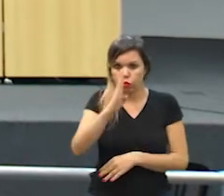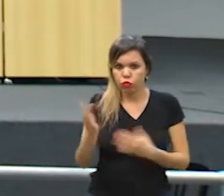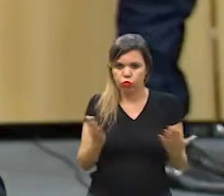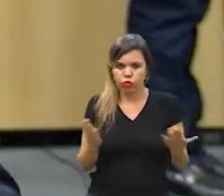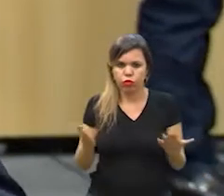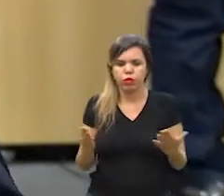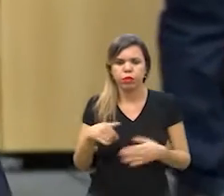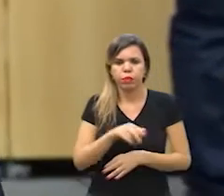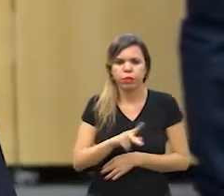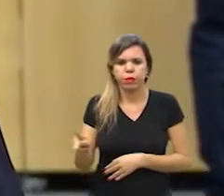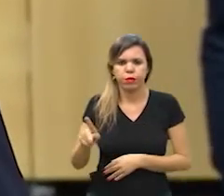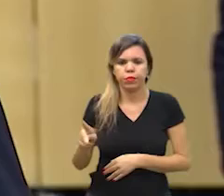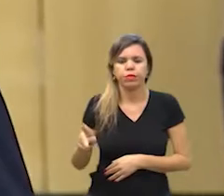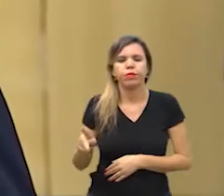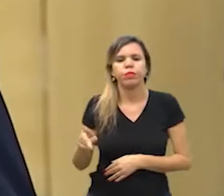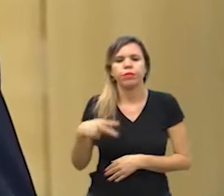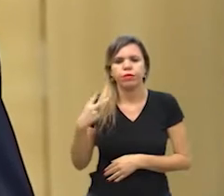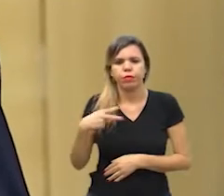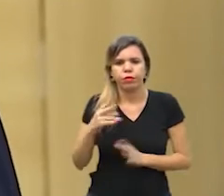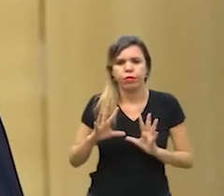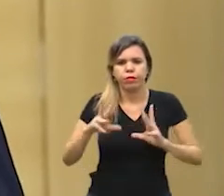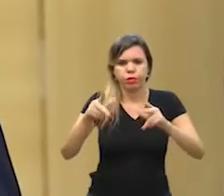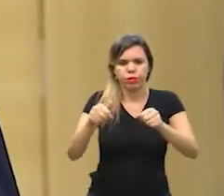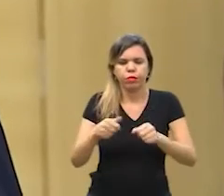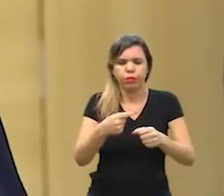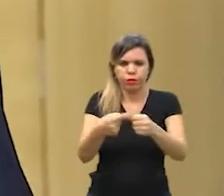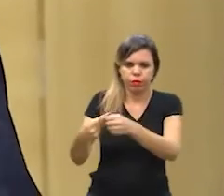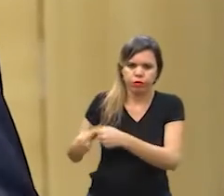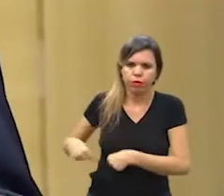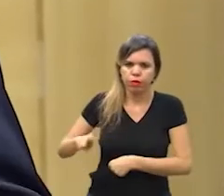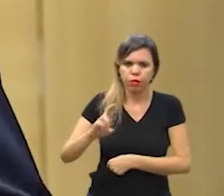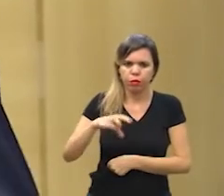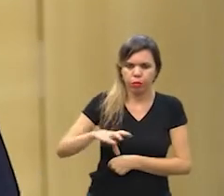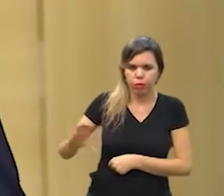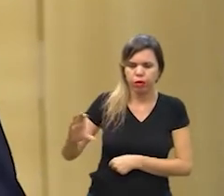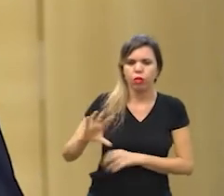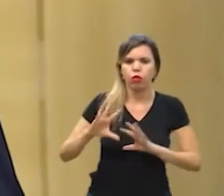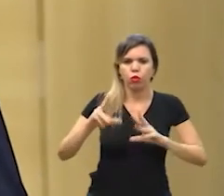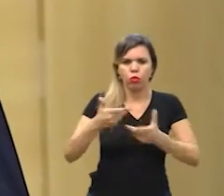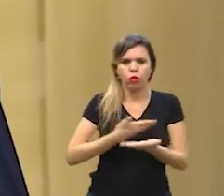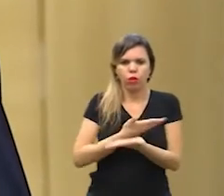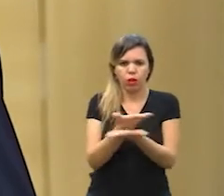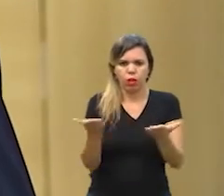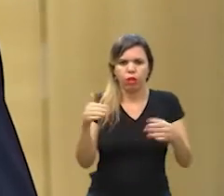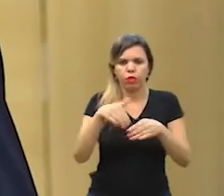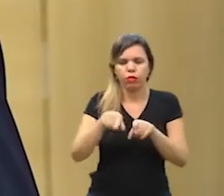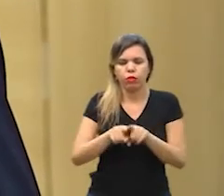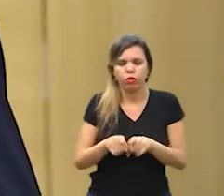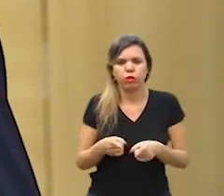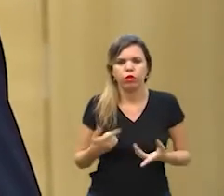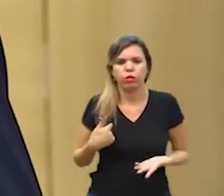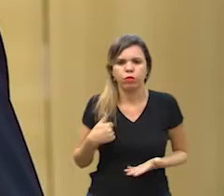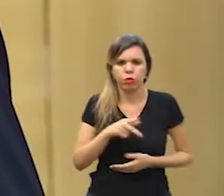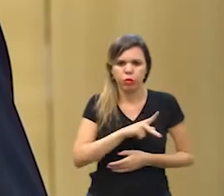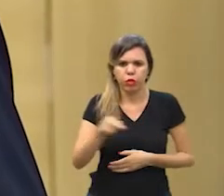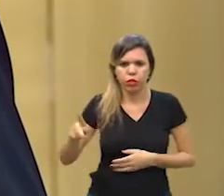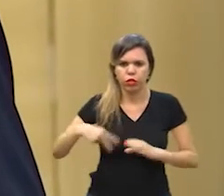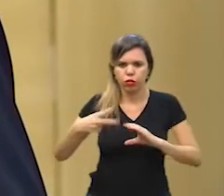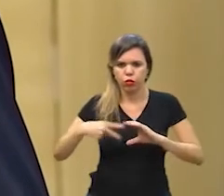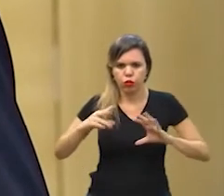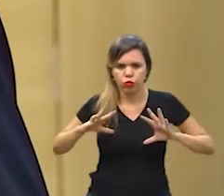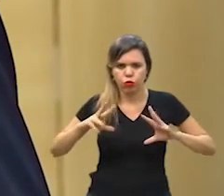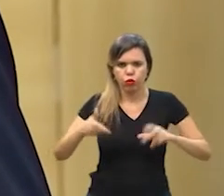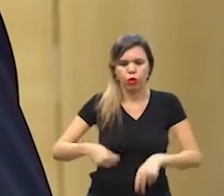do Brasil. Agora, presidente do Parlamento Metropolitano, por aclamação aqui pelos nossos colegas, presidente